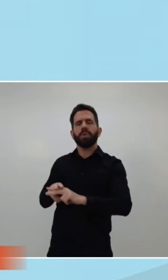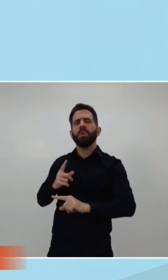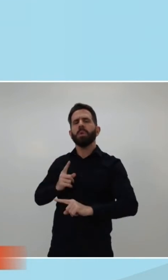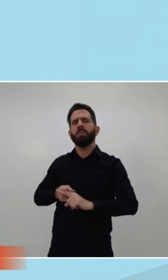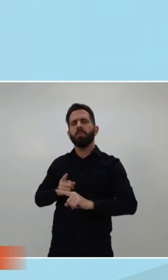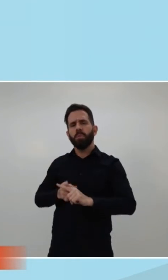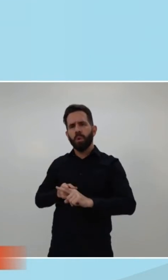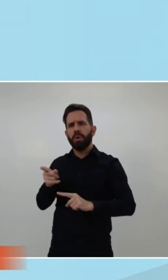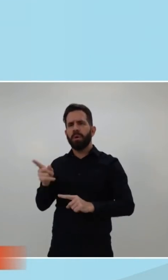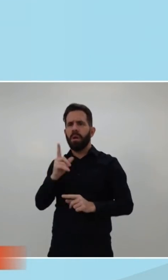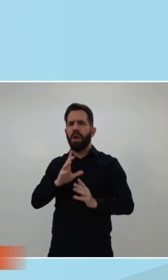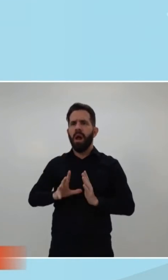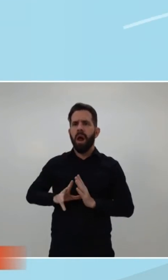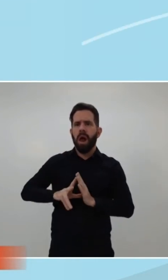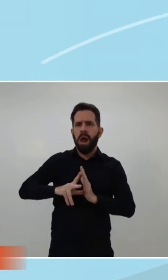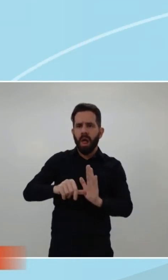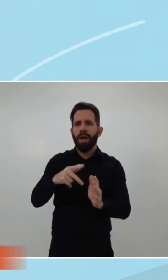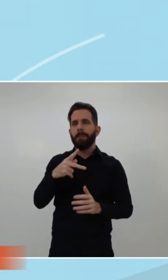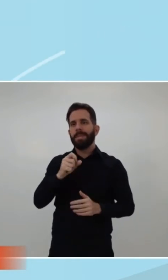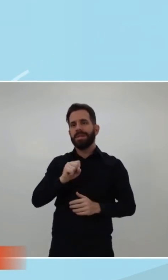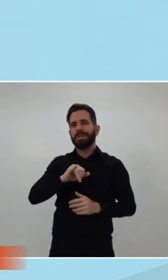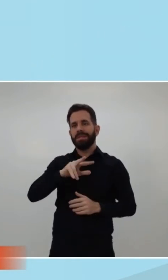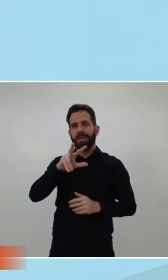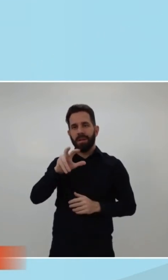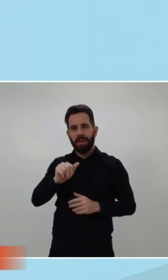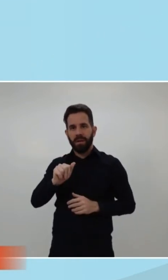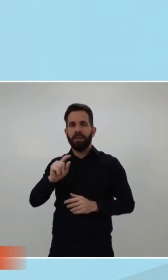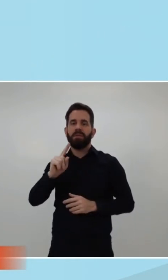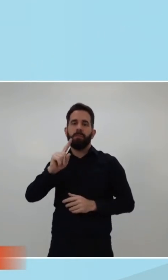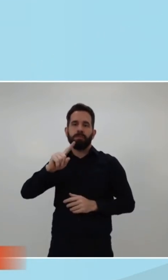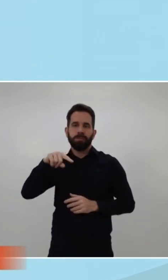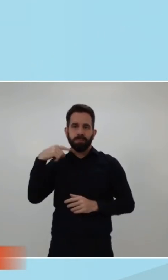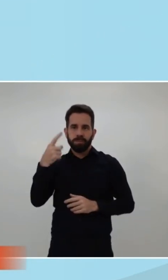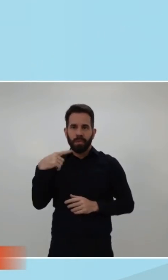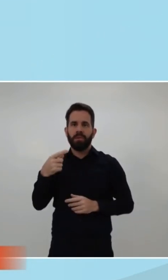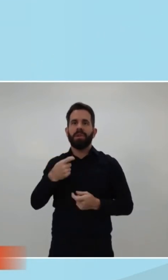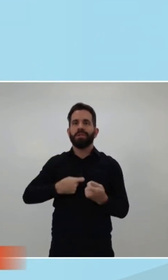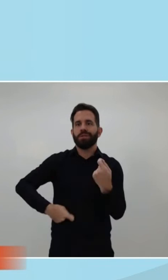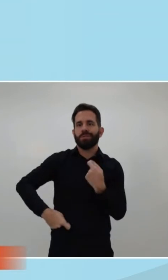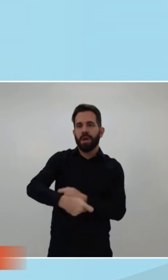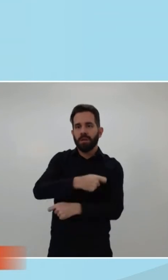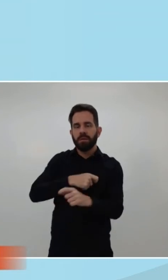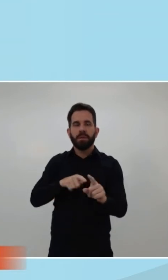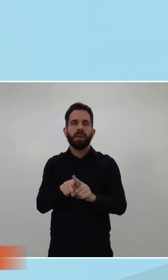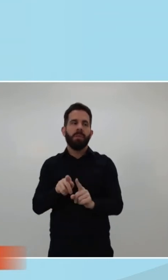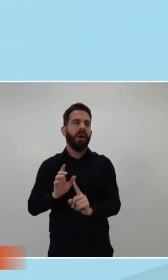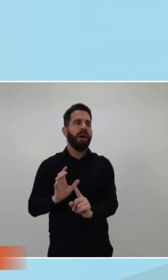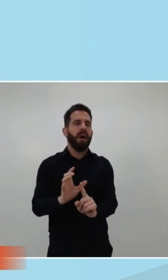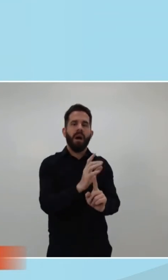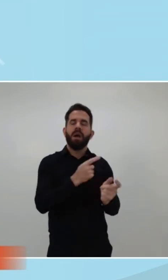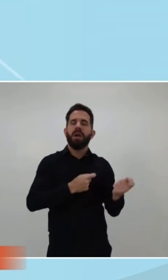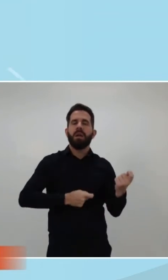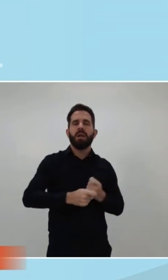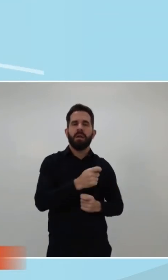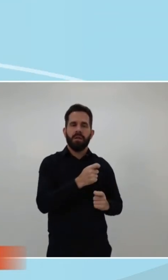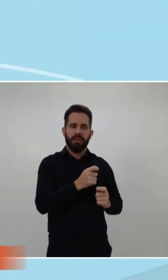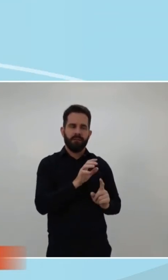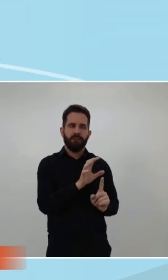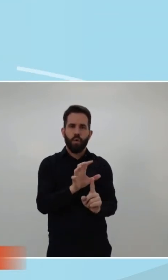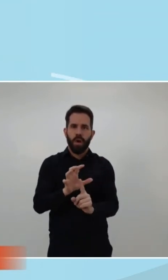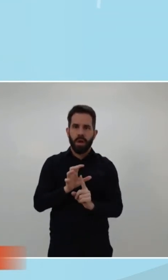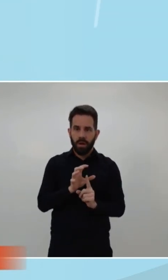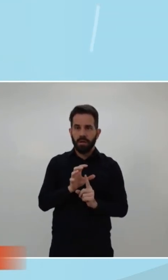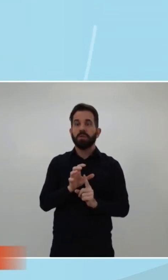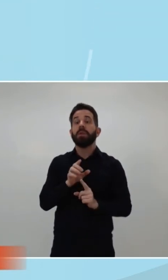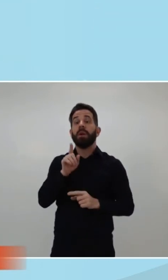passiva, prevaricação, advocacia administrativa e tráfico de influência. O juiz federal Renato Borelli